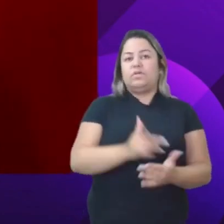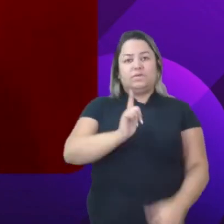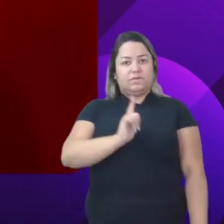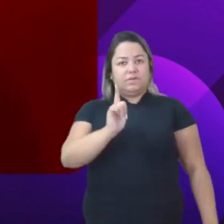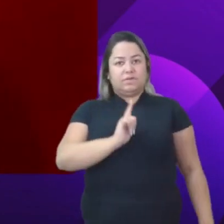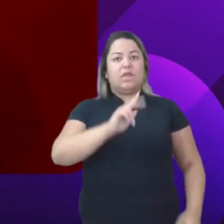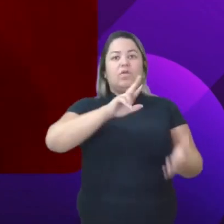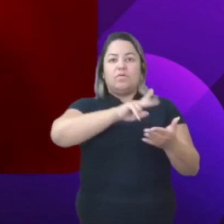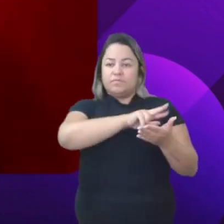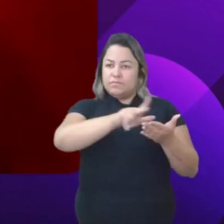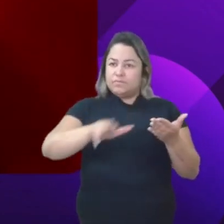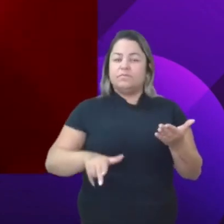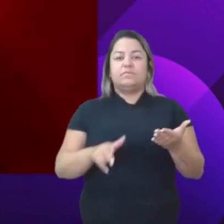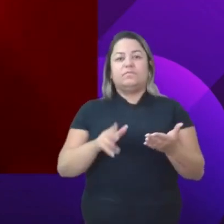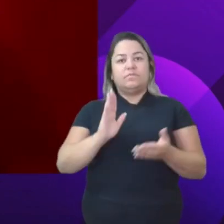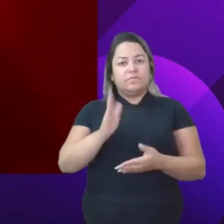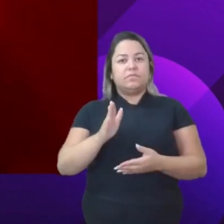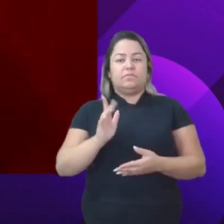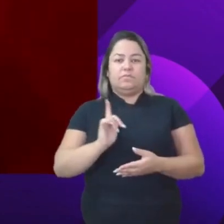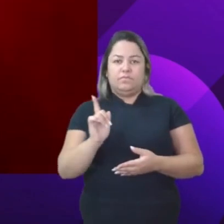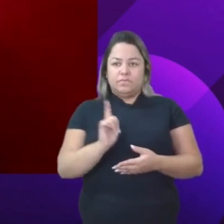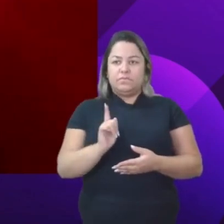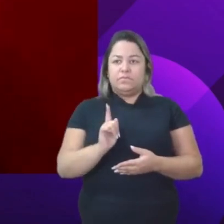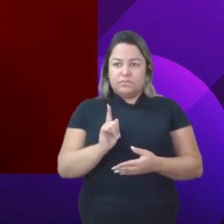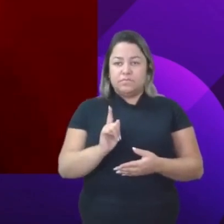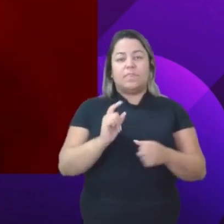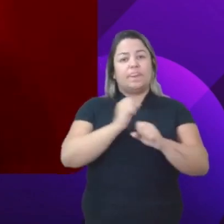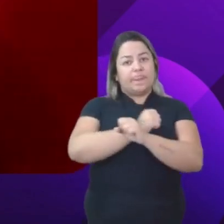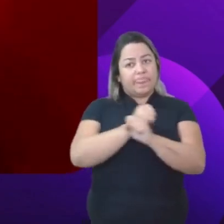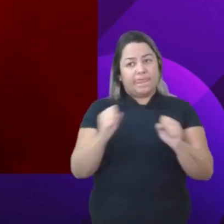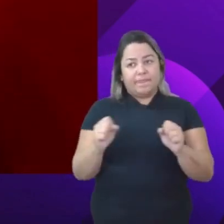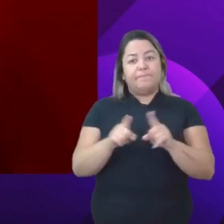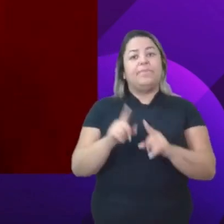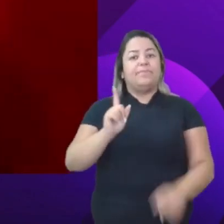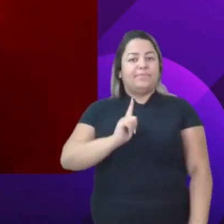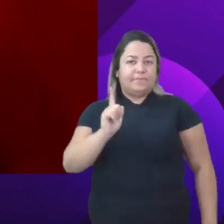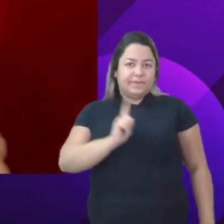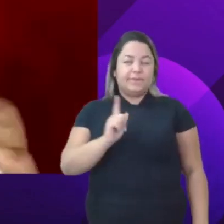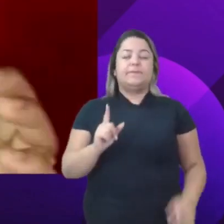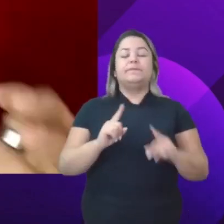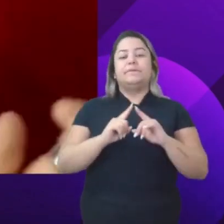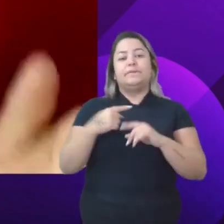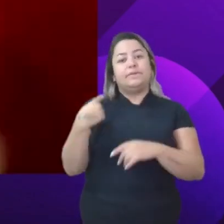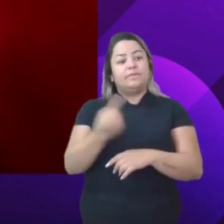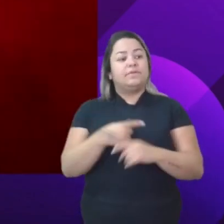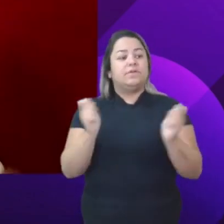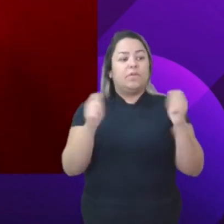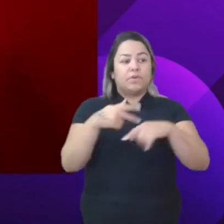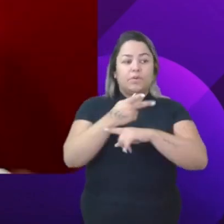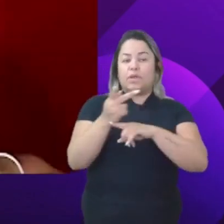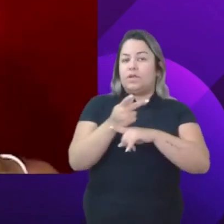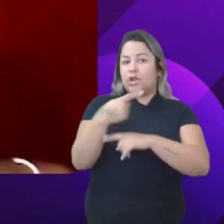existe uma diversidade presente de verdade. As possibilidades, elas existem. Nós precisamos procurar. Então,